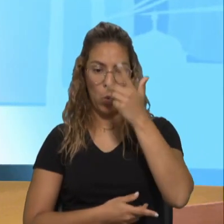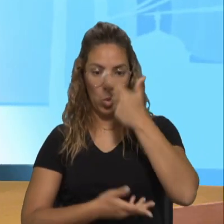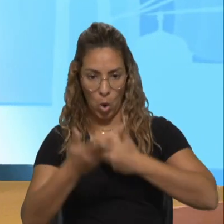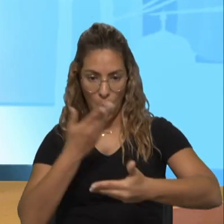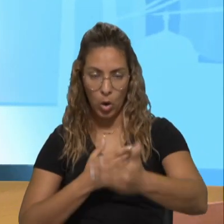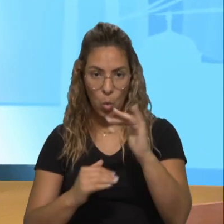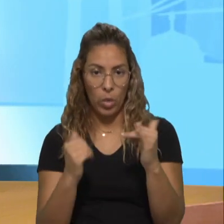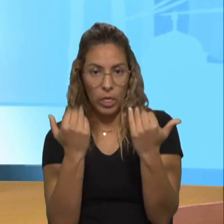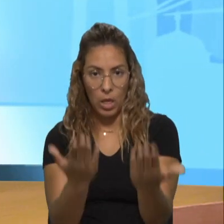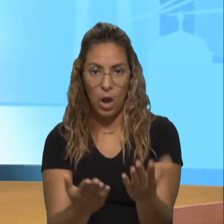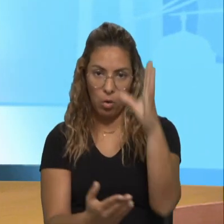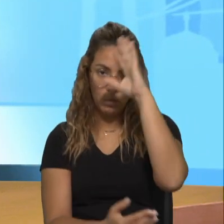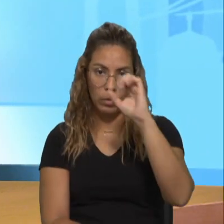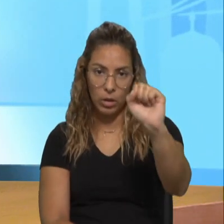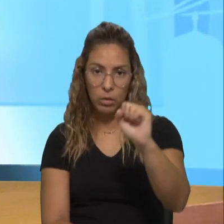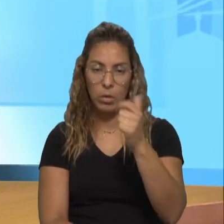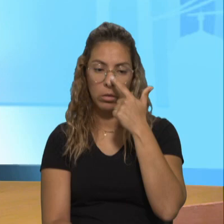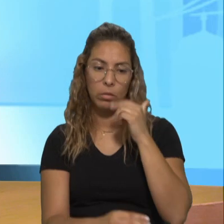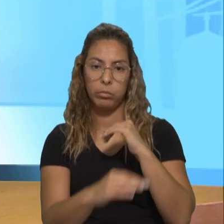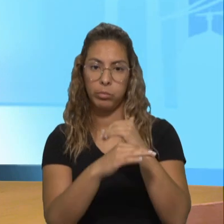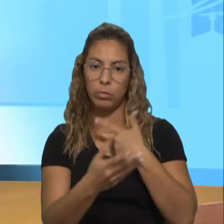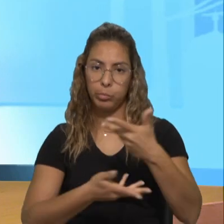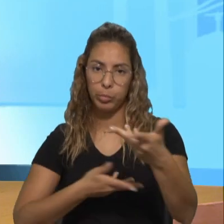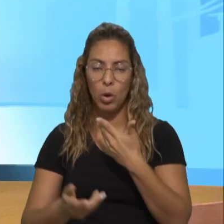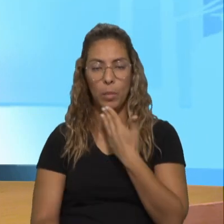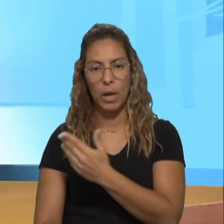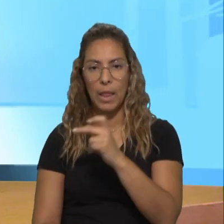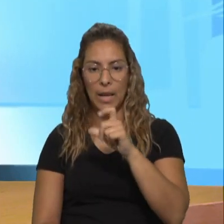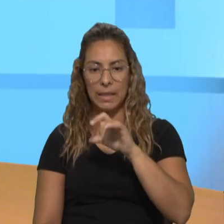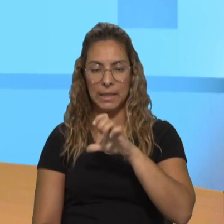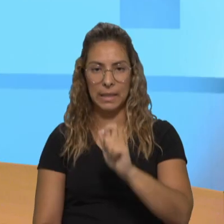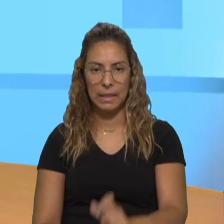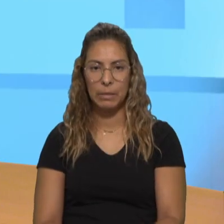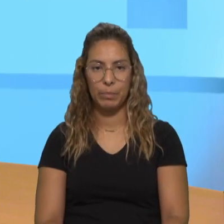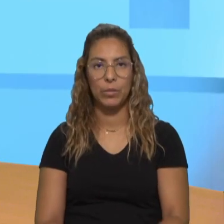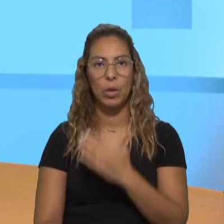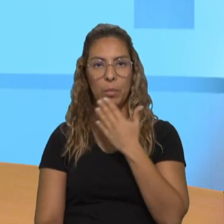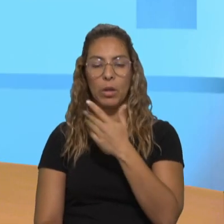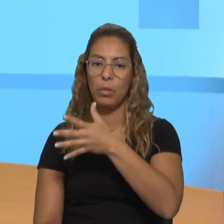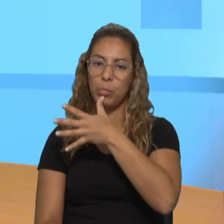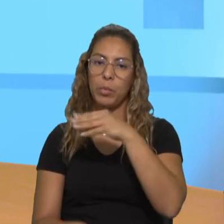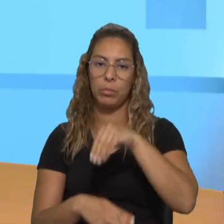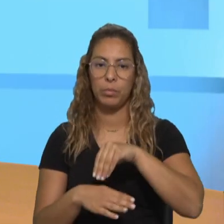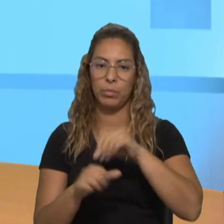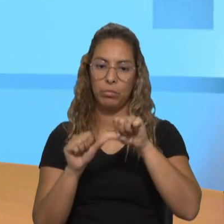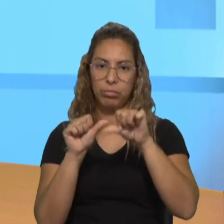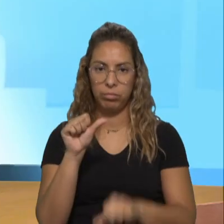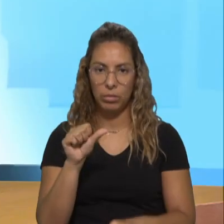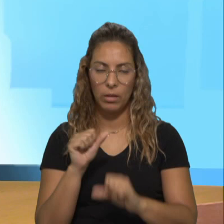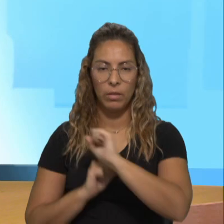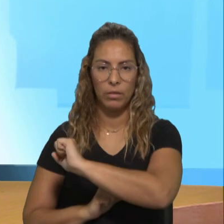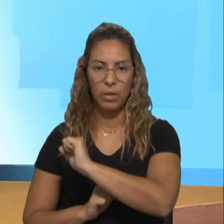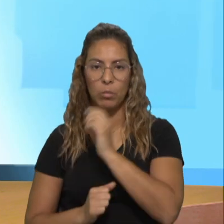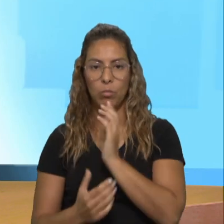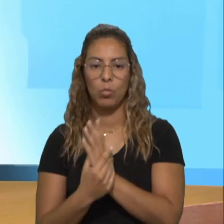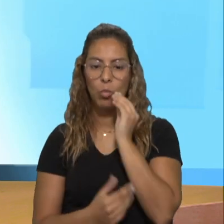Portanto, tem que haver reciprocidade. Obrigada, Alice. Obrigada. Obrigada, Alice, por nos partilhares o teu testemunho e dares-nos conta deste processo